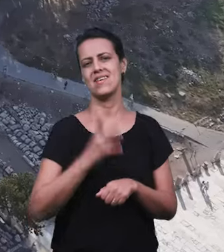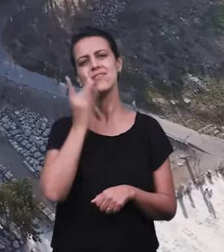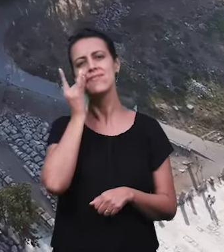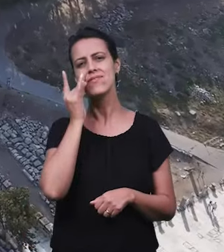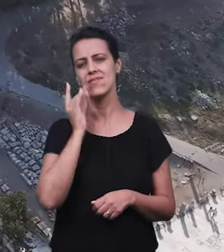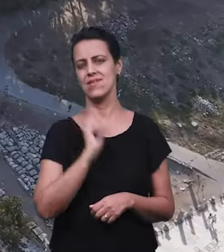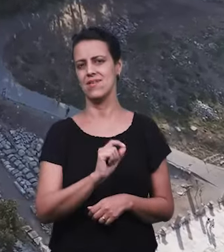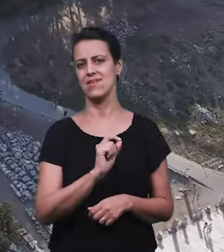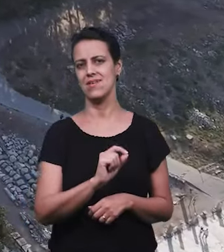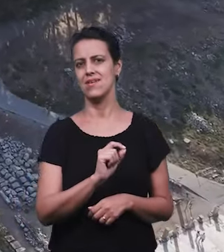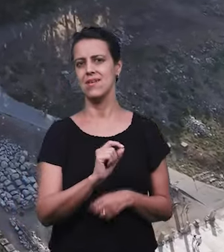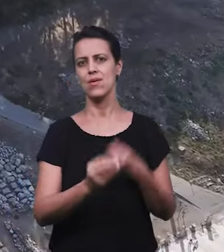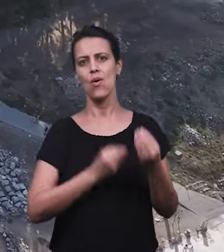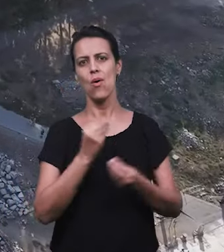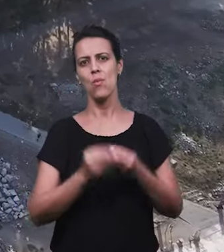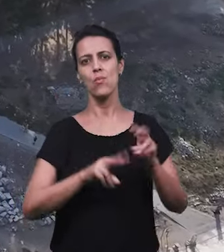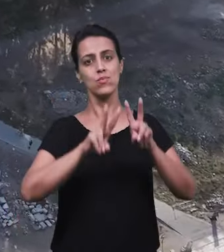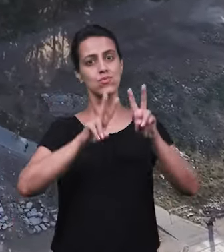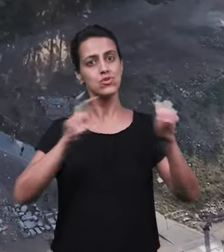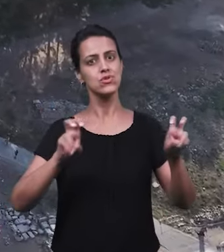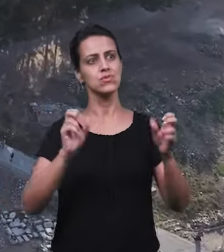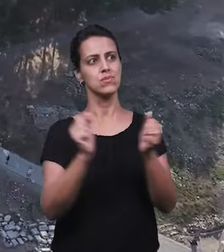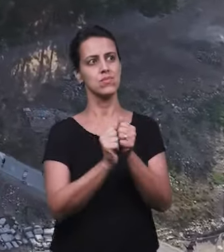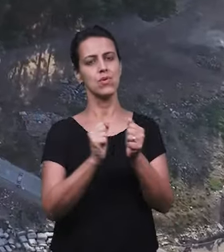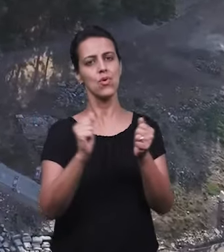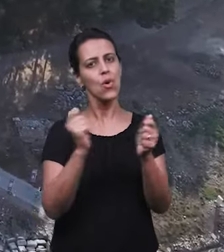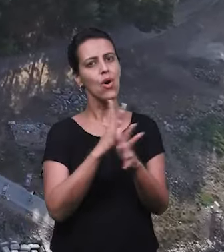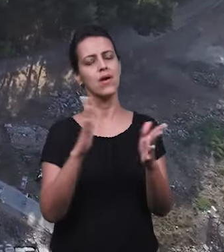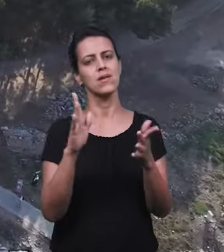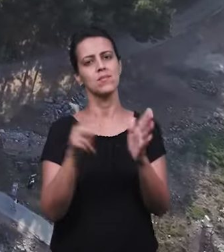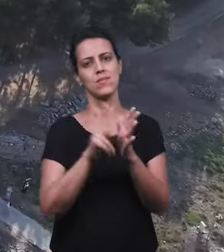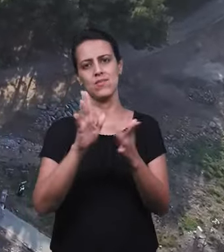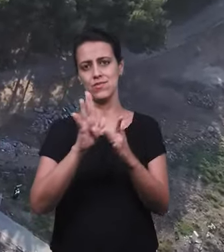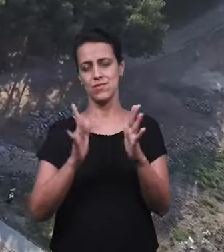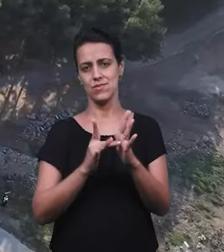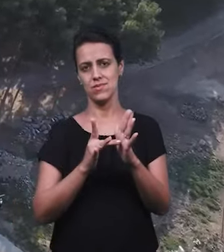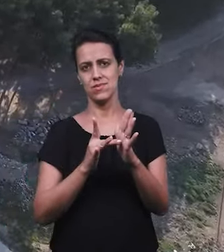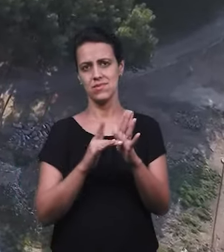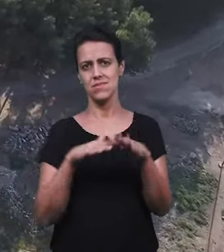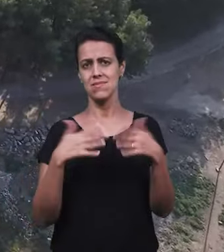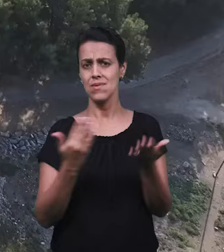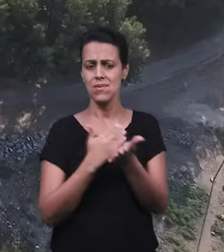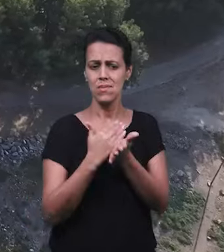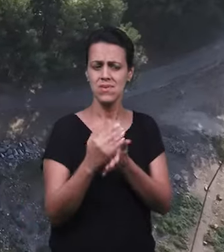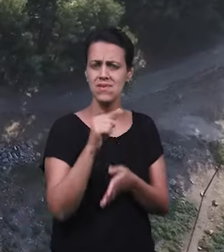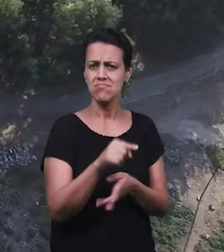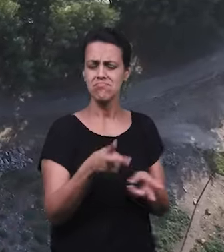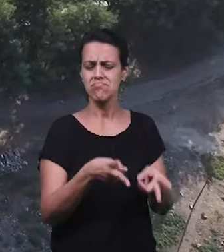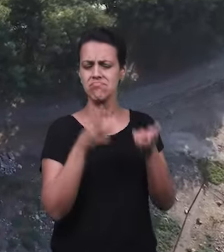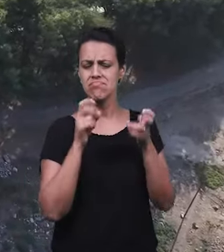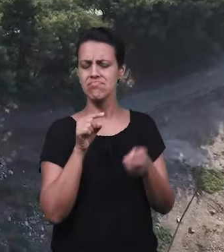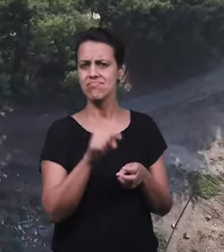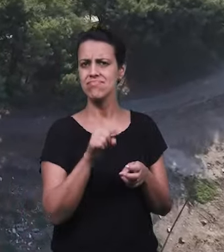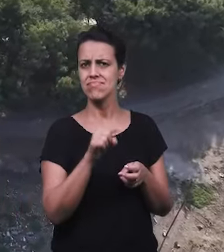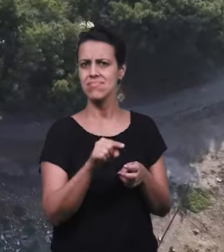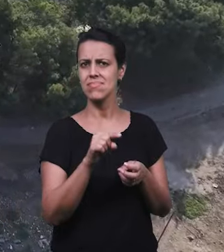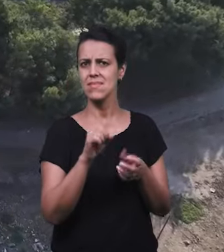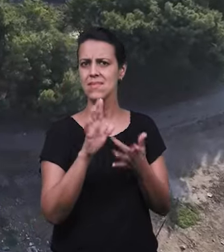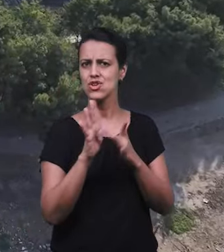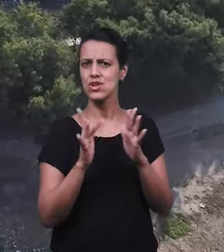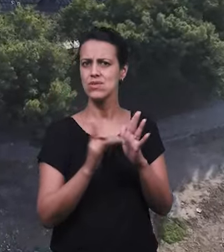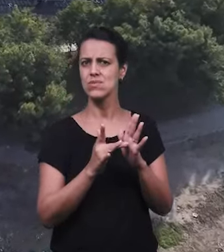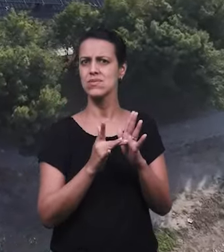Na condição dessa expressão do título glorioso do Senhor Jesus. E para começar, nós já vemos logo nessa expressão do título glorioso